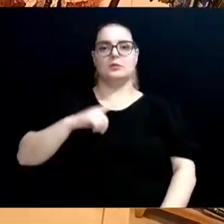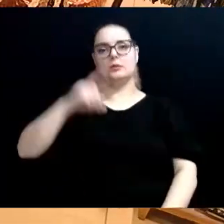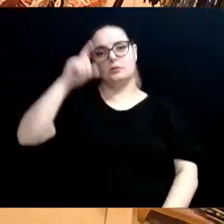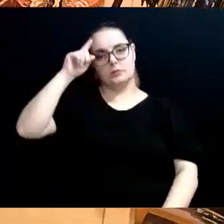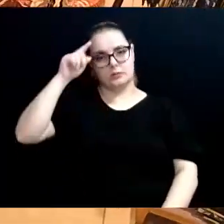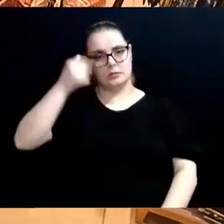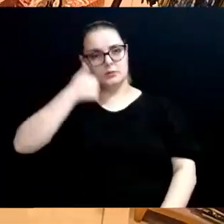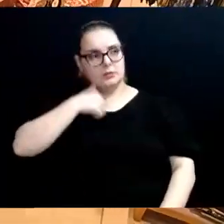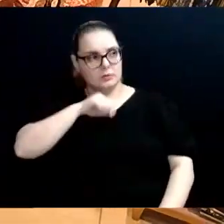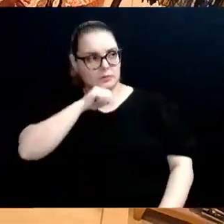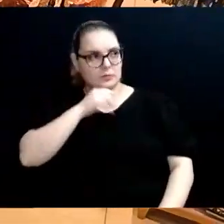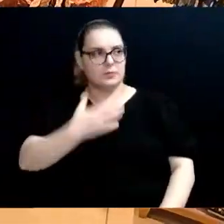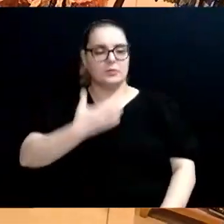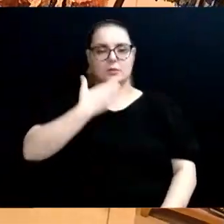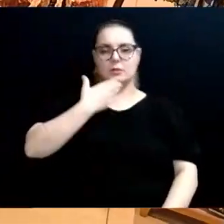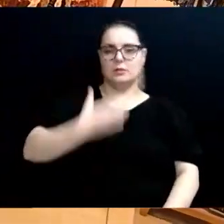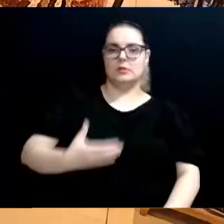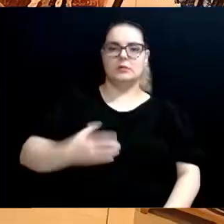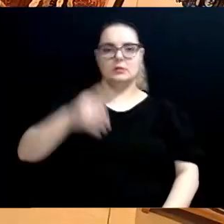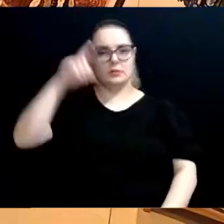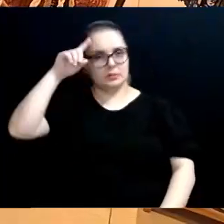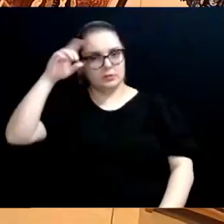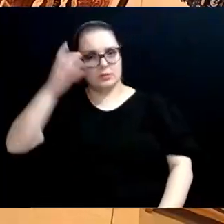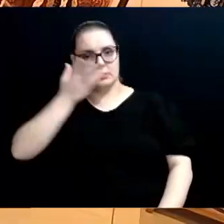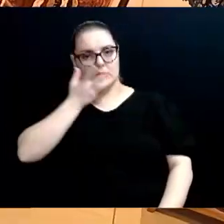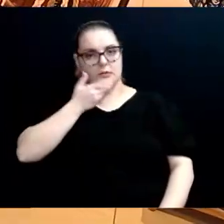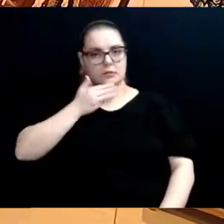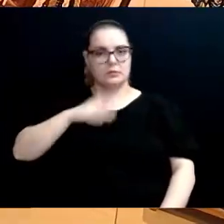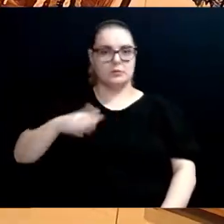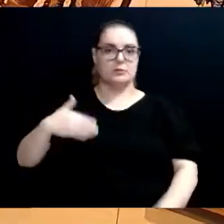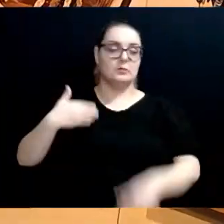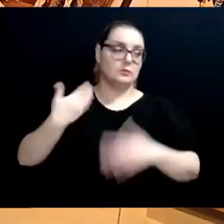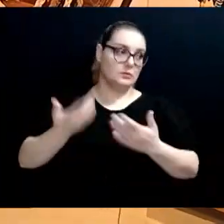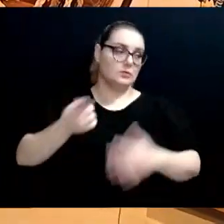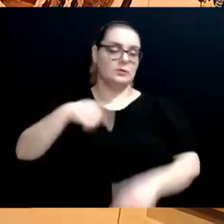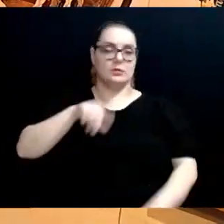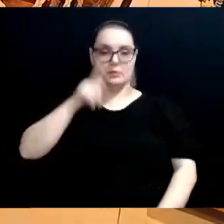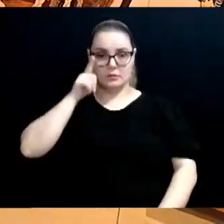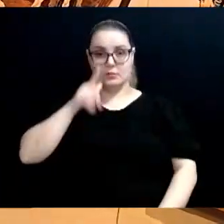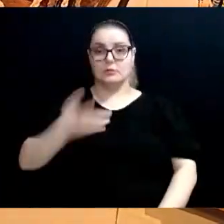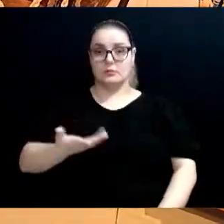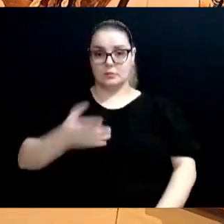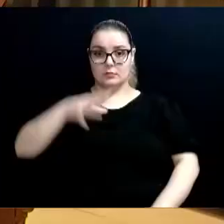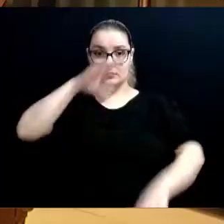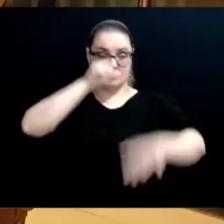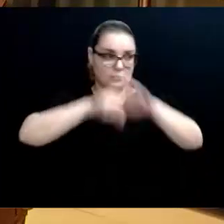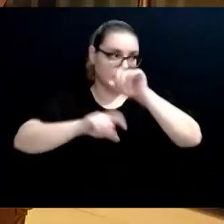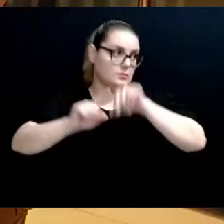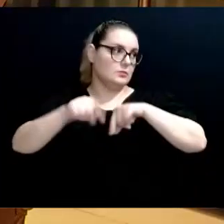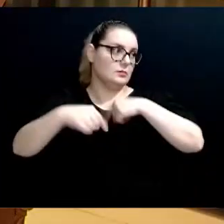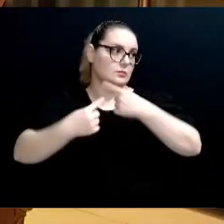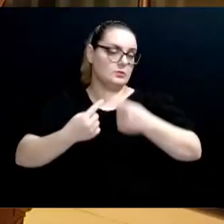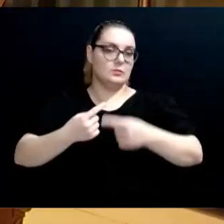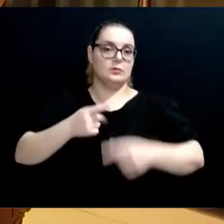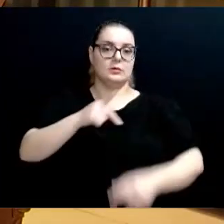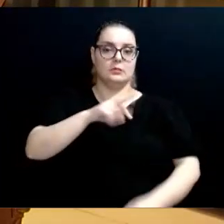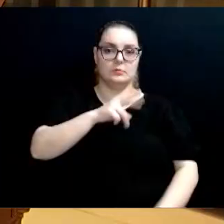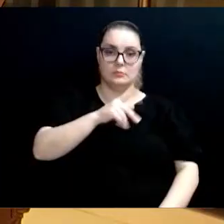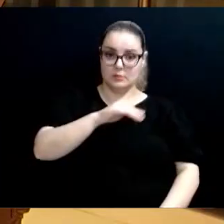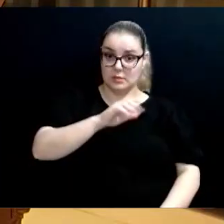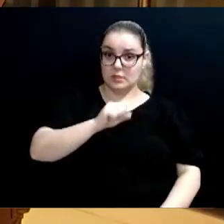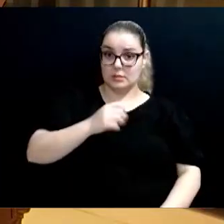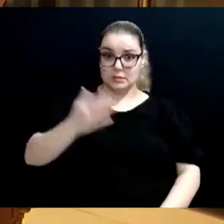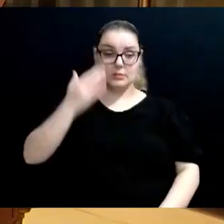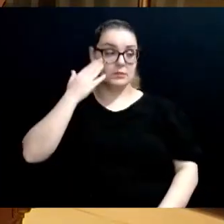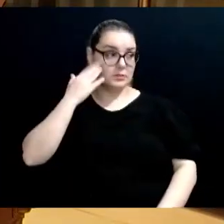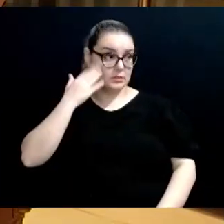com pop-up, porque a gente pega lá também os períodos de Dia das Mães, Natal, Dia das Crianças, e eles